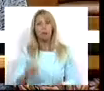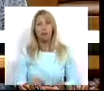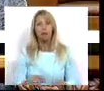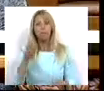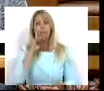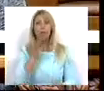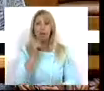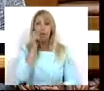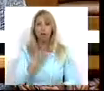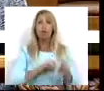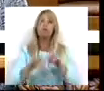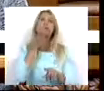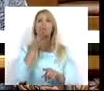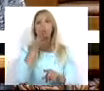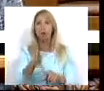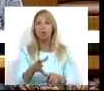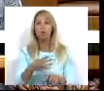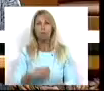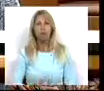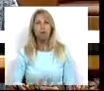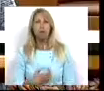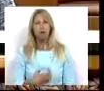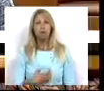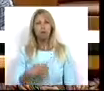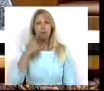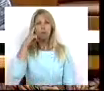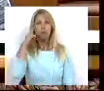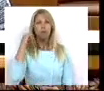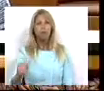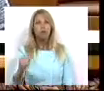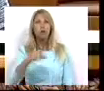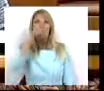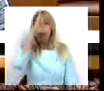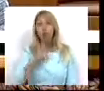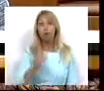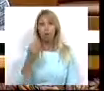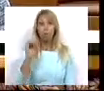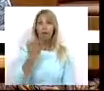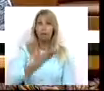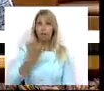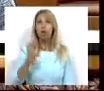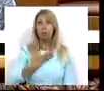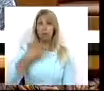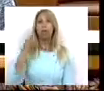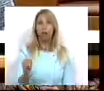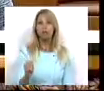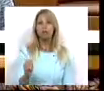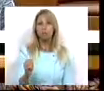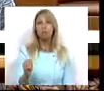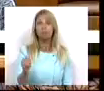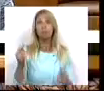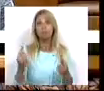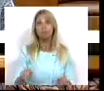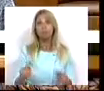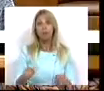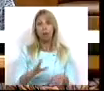deputados, a reação rancorosa que o Governo, o PSD e o CDS têm tido em relação